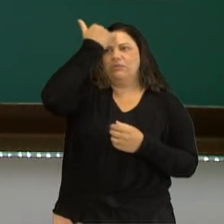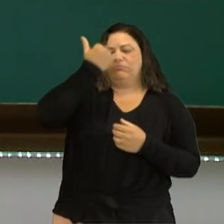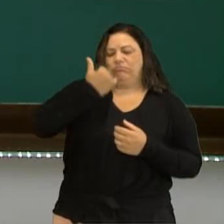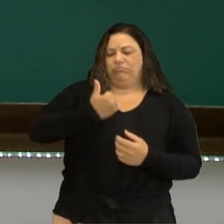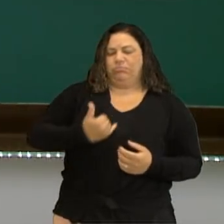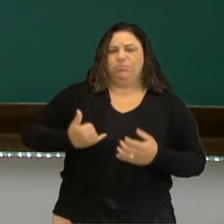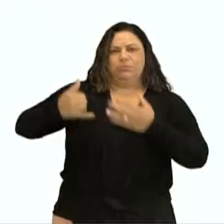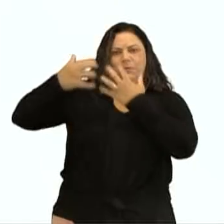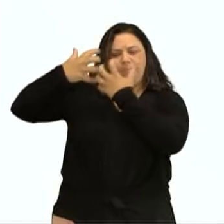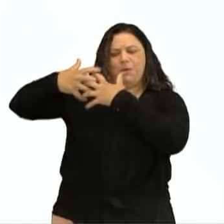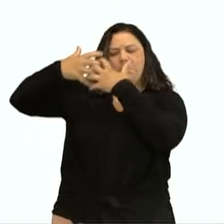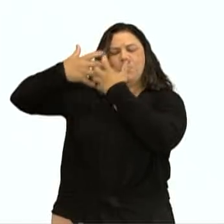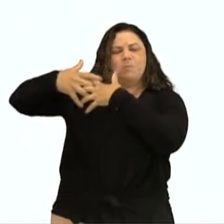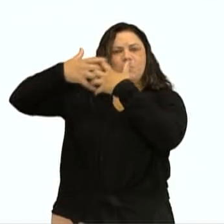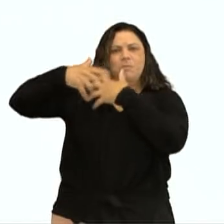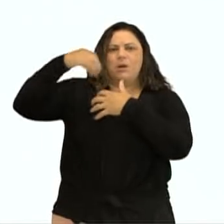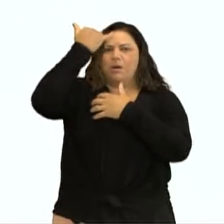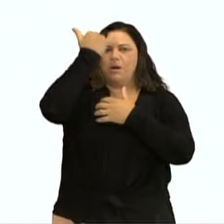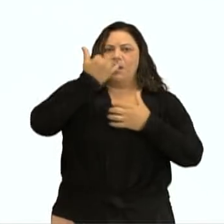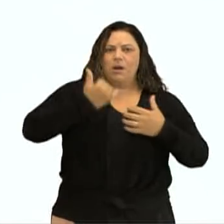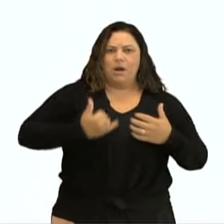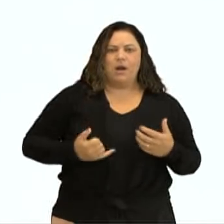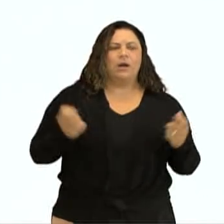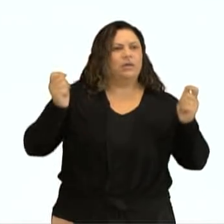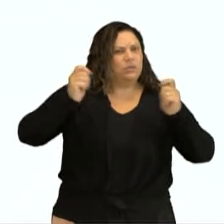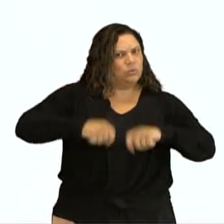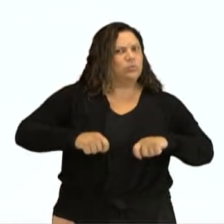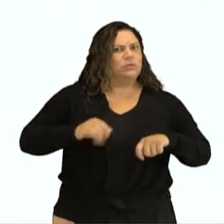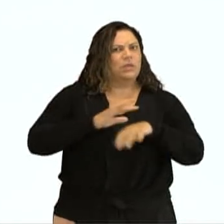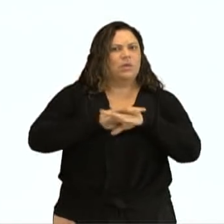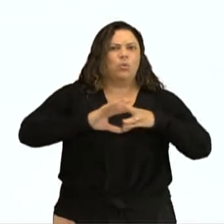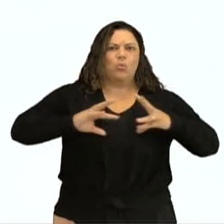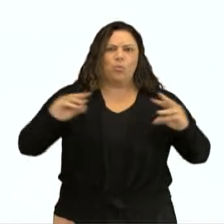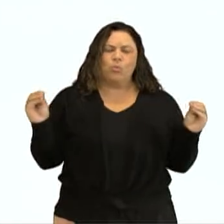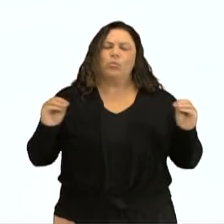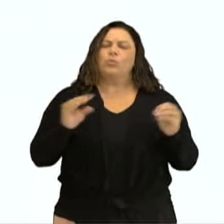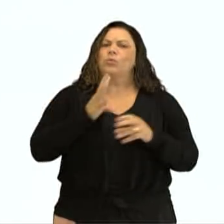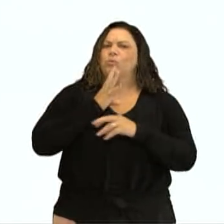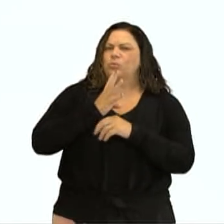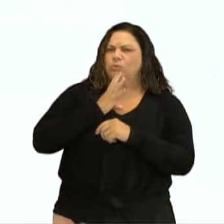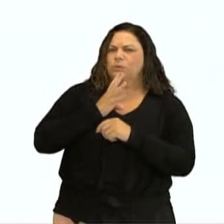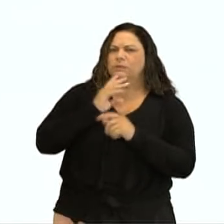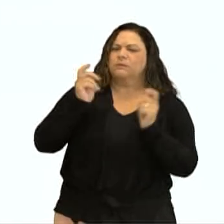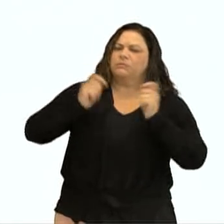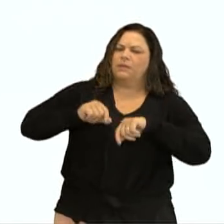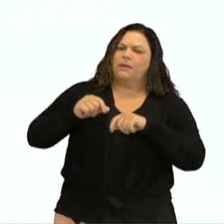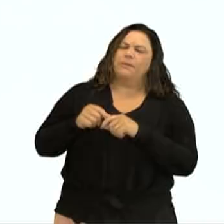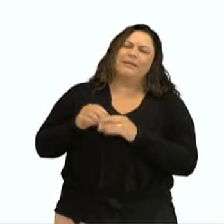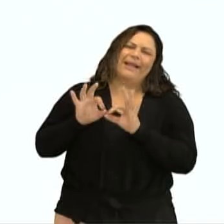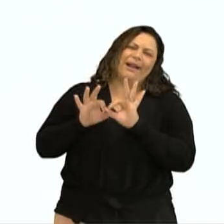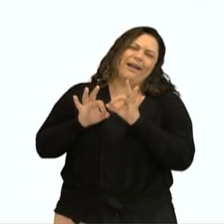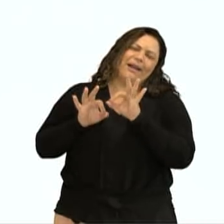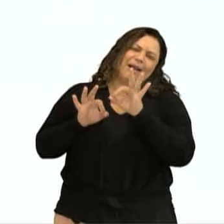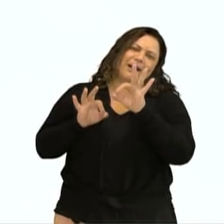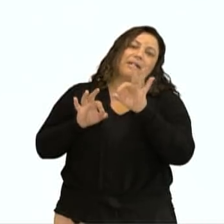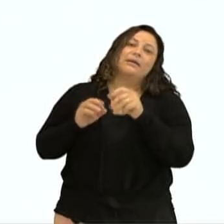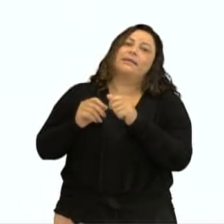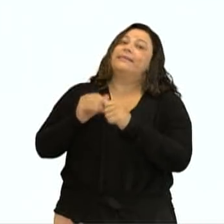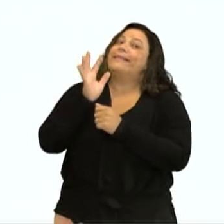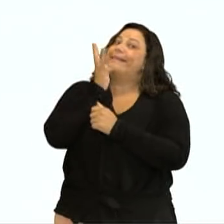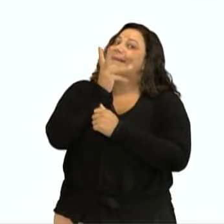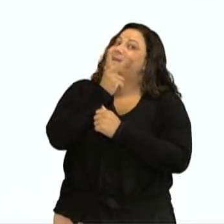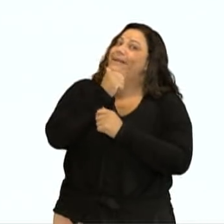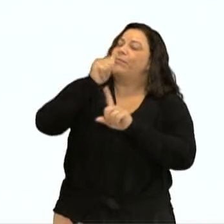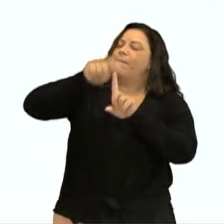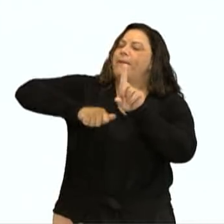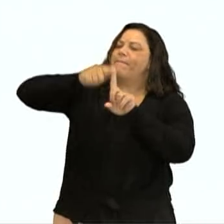hanseníase tem cura quando você tem um conhecimento precoce, tem um tratamento, ele é longo, depende de muitos